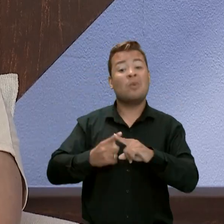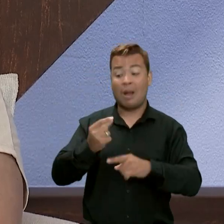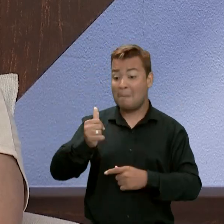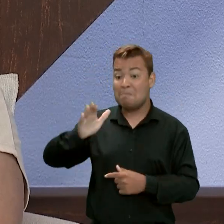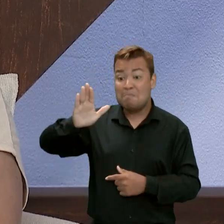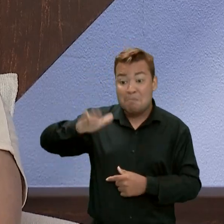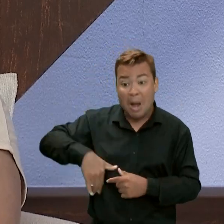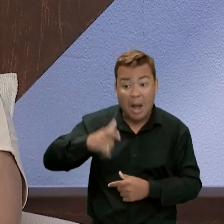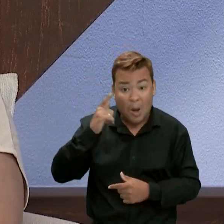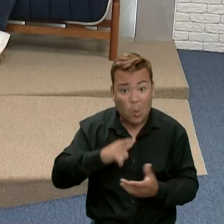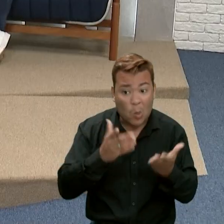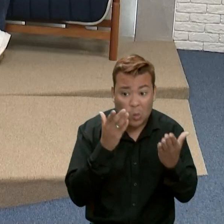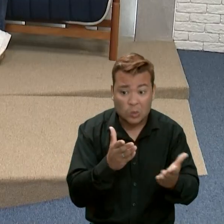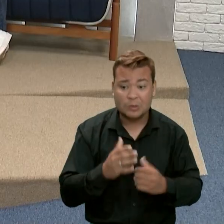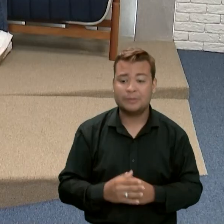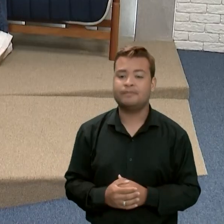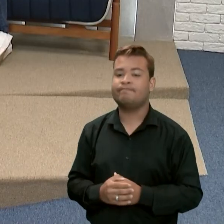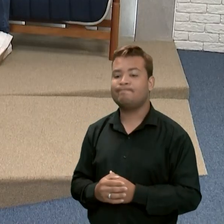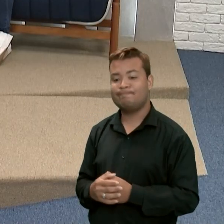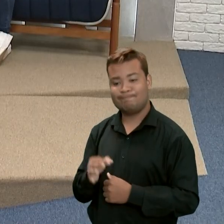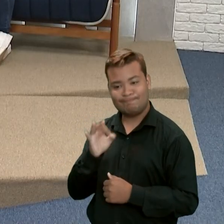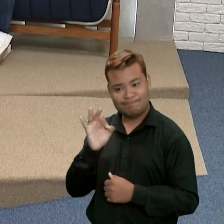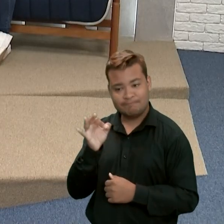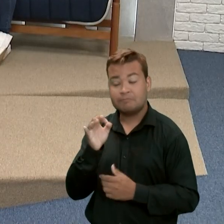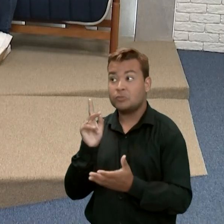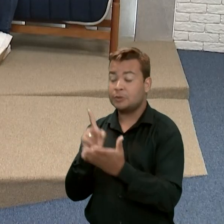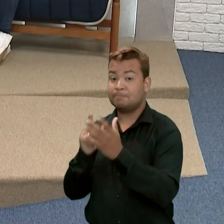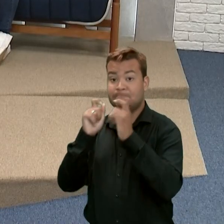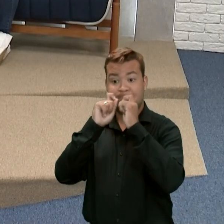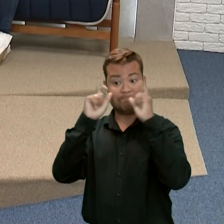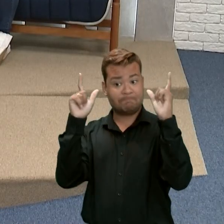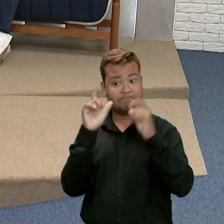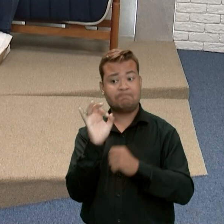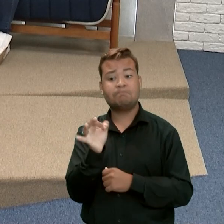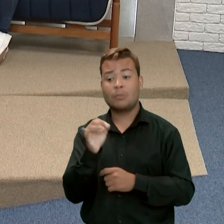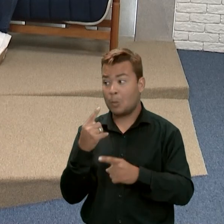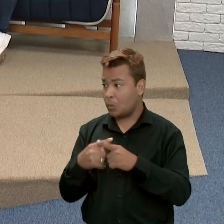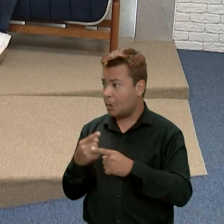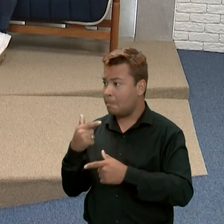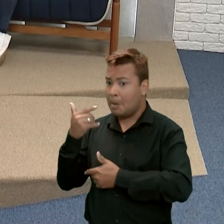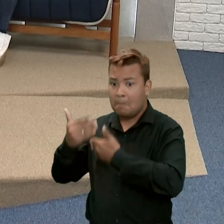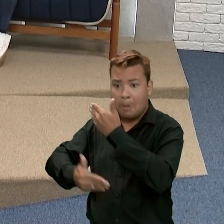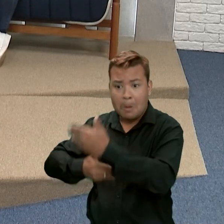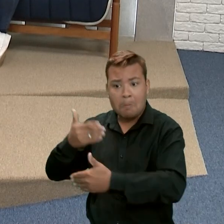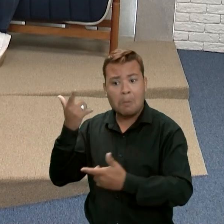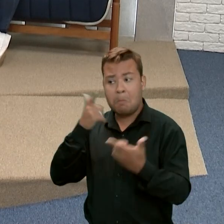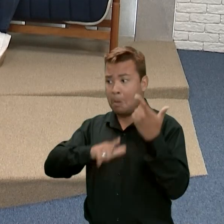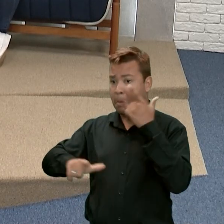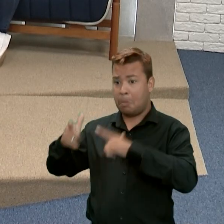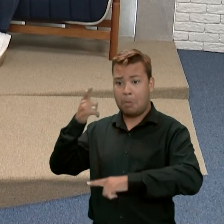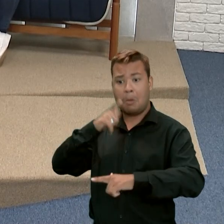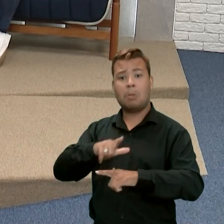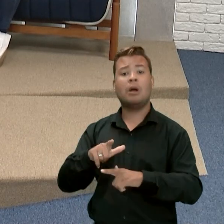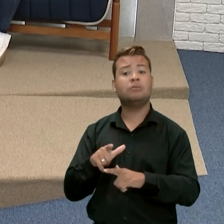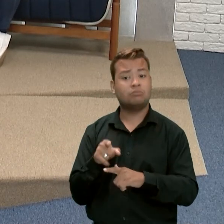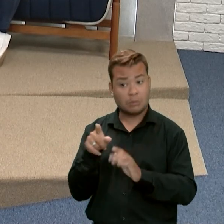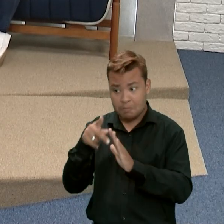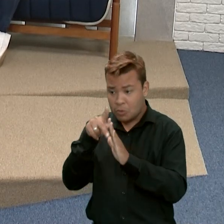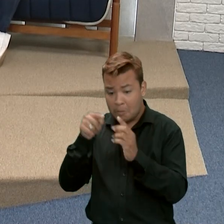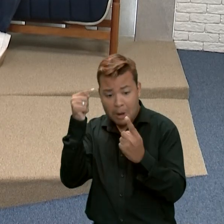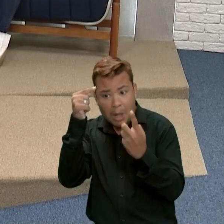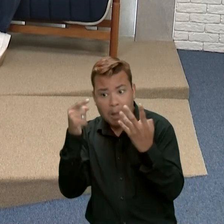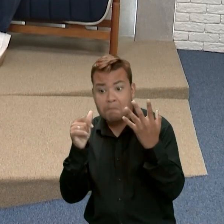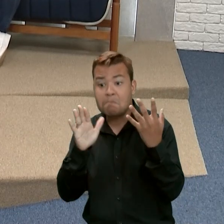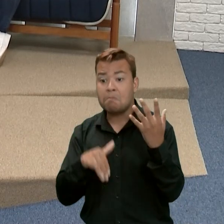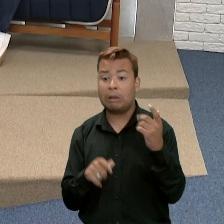Sim. E chama a atenção justamente por conta disso, né? Eficiência, o baixo custo, tudo o que envolve o projeto. Quais são